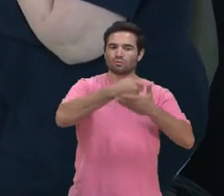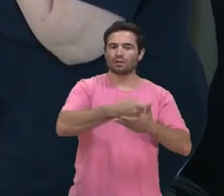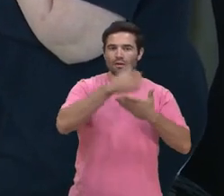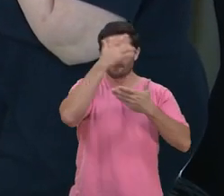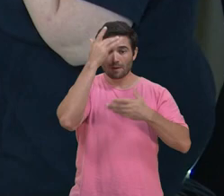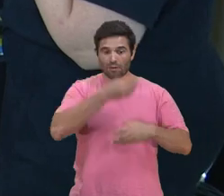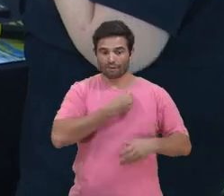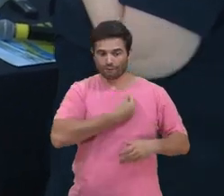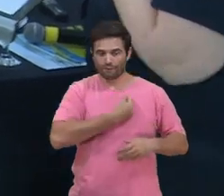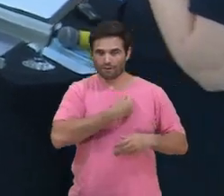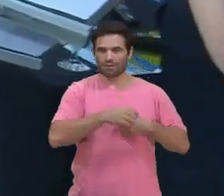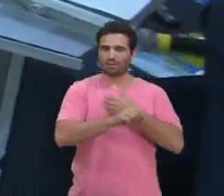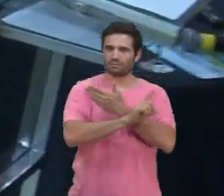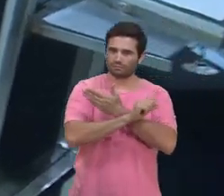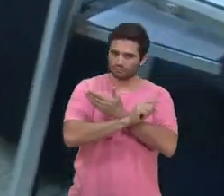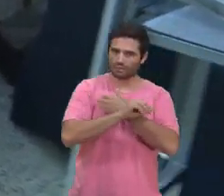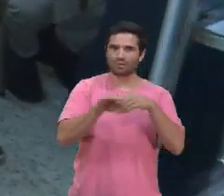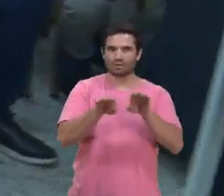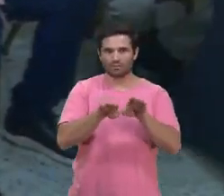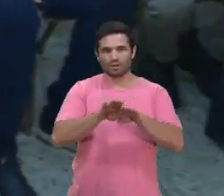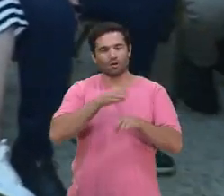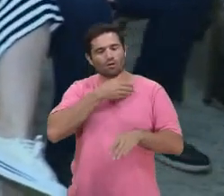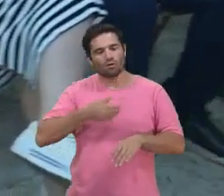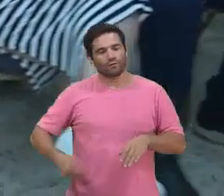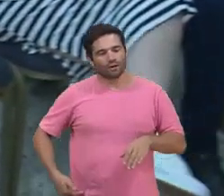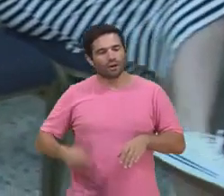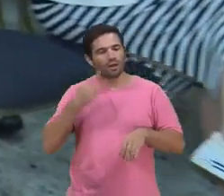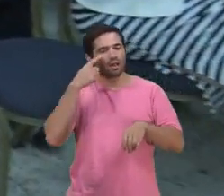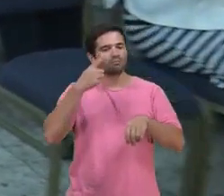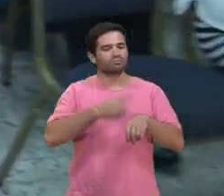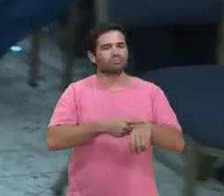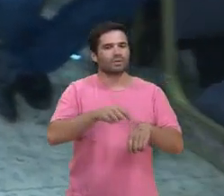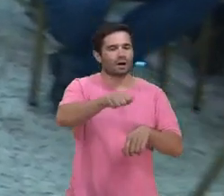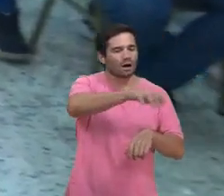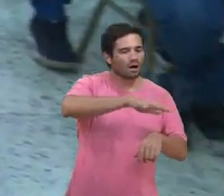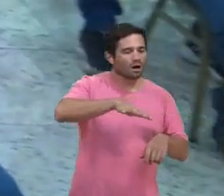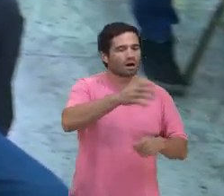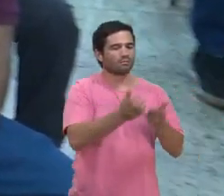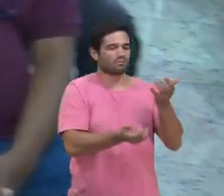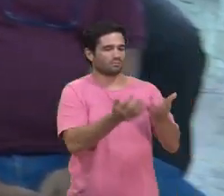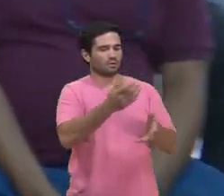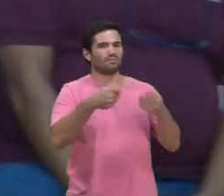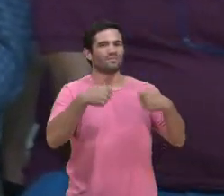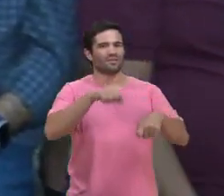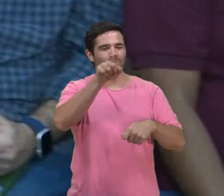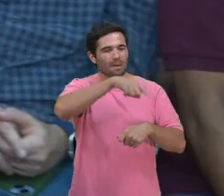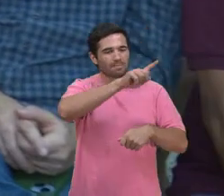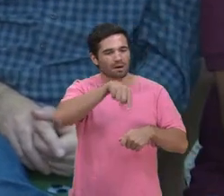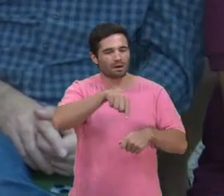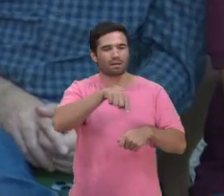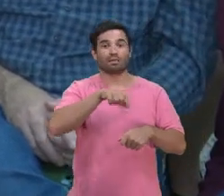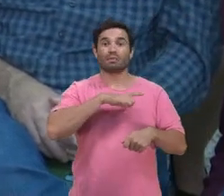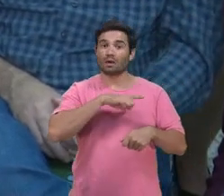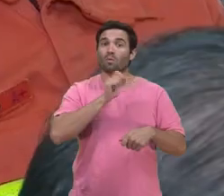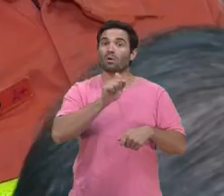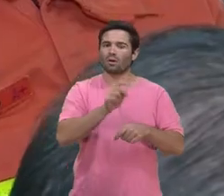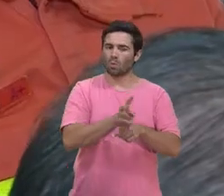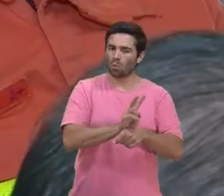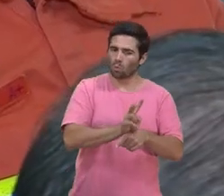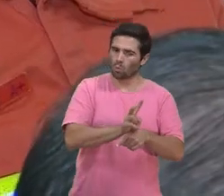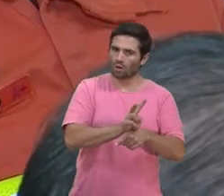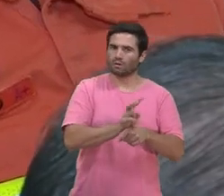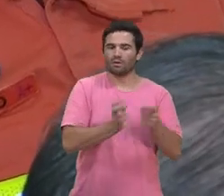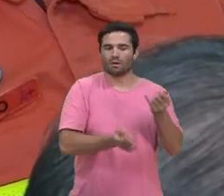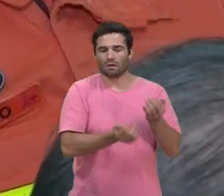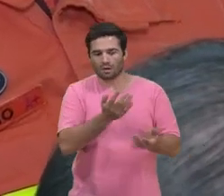público a identificar áreas de risco que precisem de manejo para evitar grandes incêndios, com técnicas como a queima